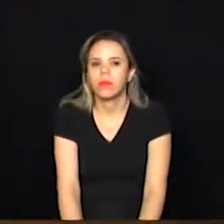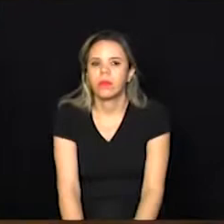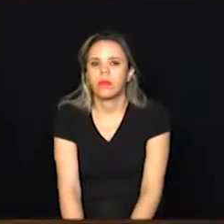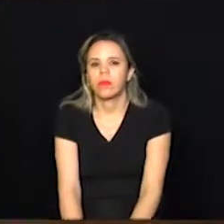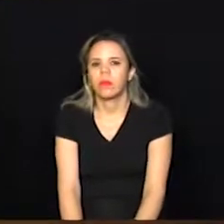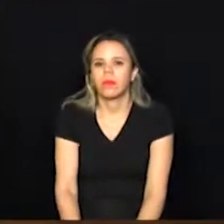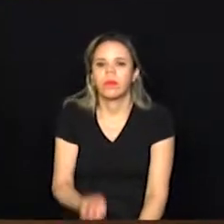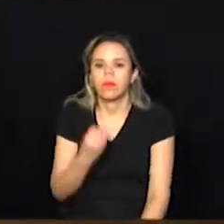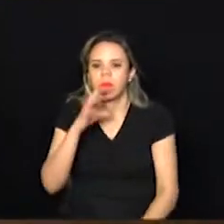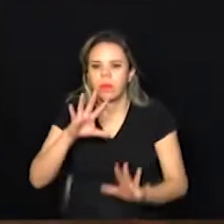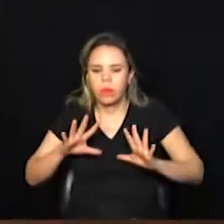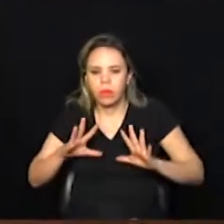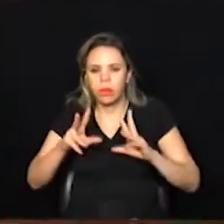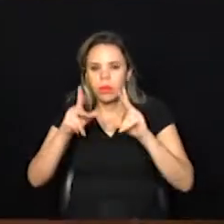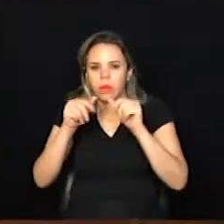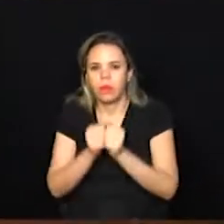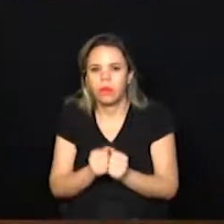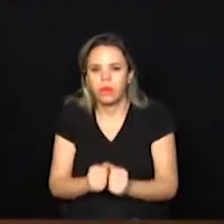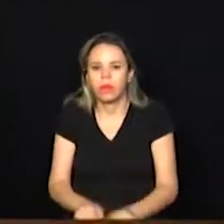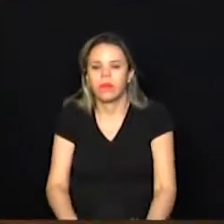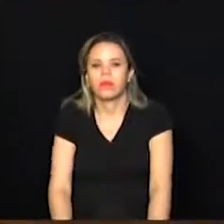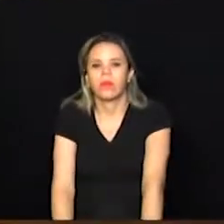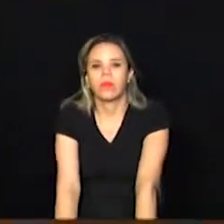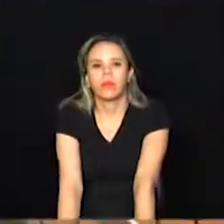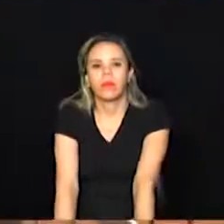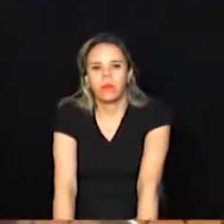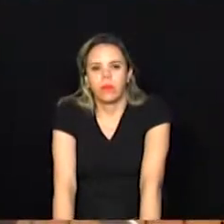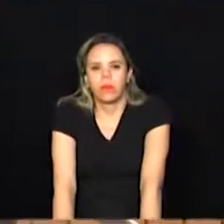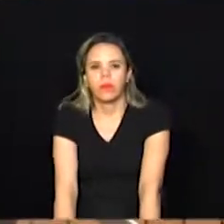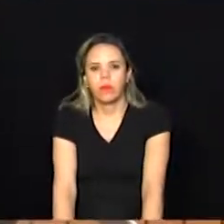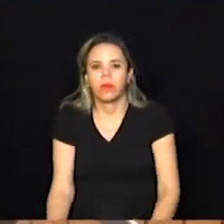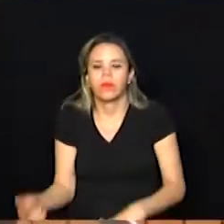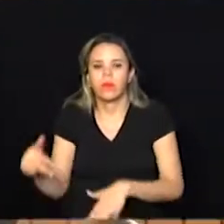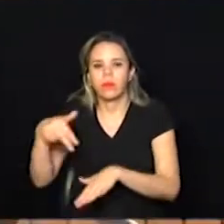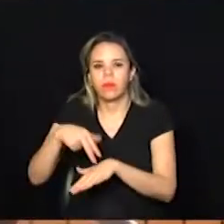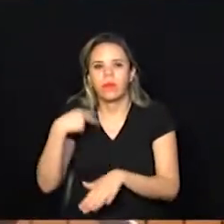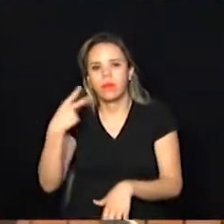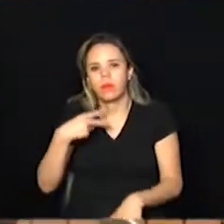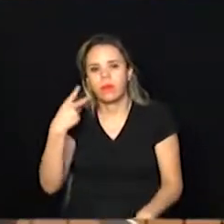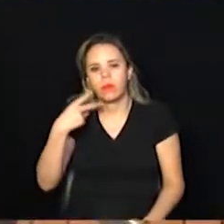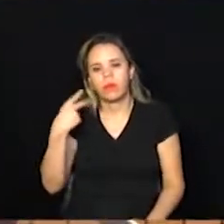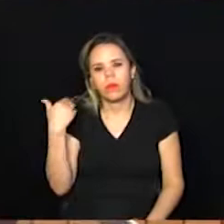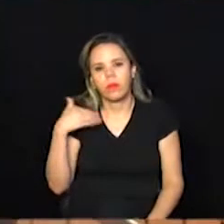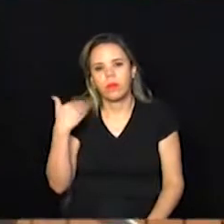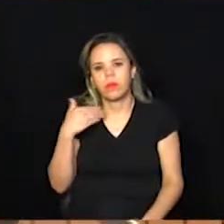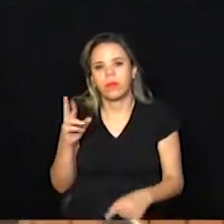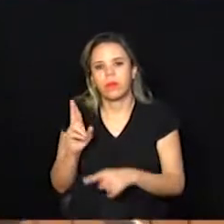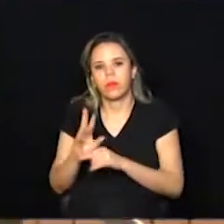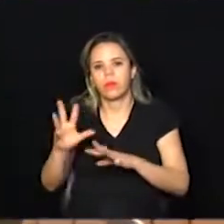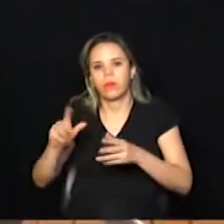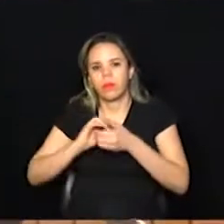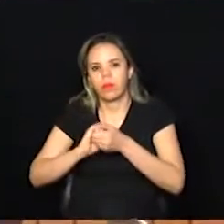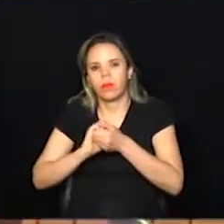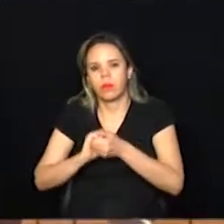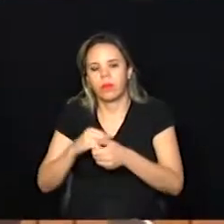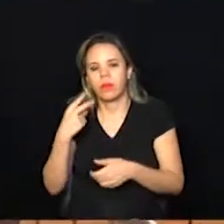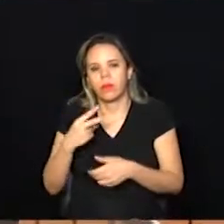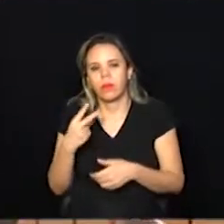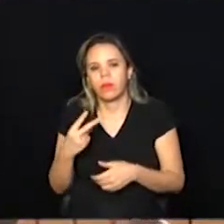Boa tarde a todos e a todas. Na figura da vereadora Mariana Conte, eu cumprimento os outros